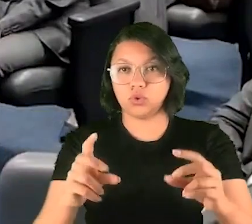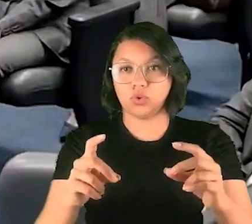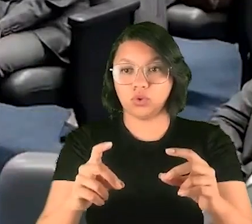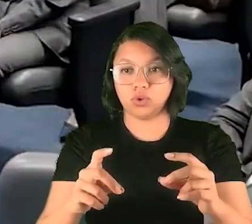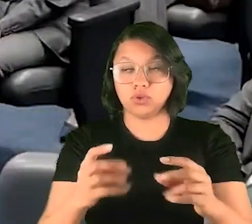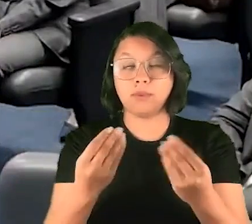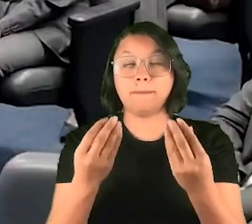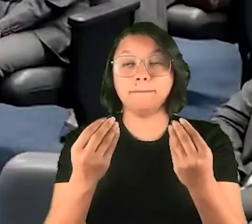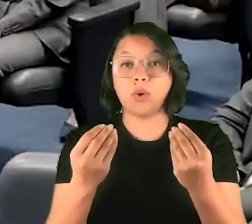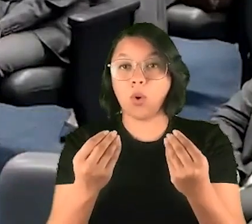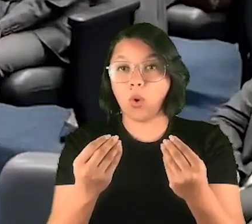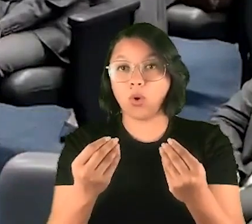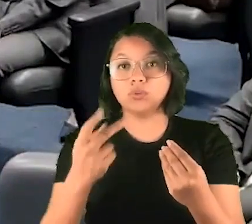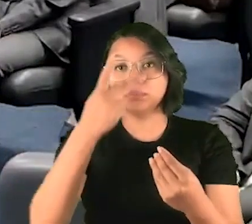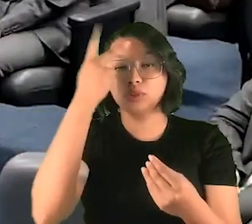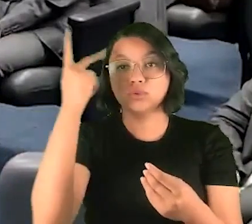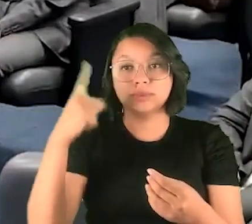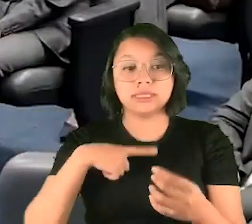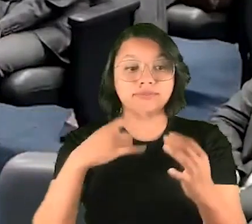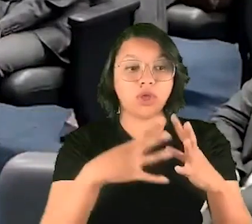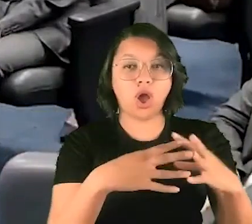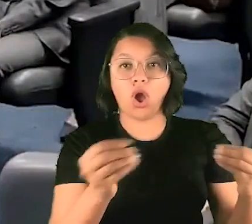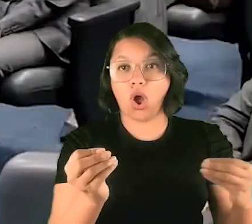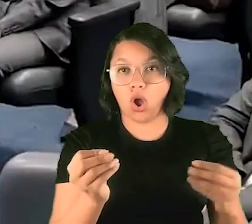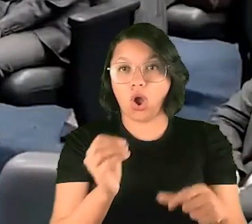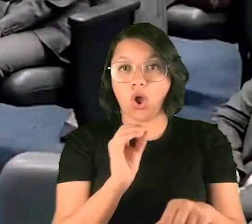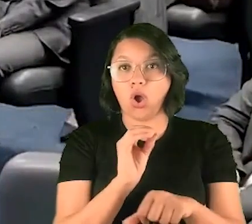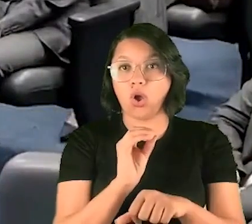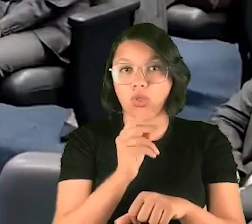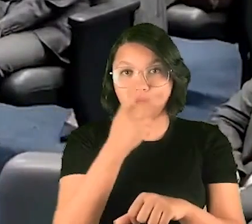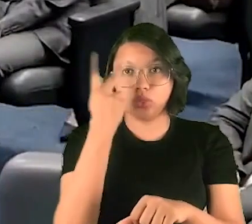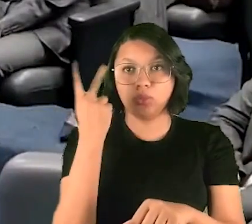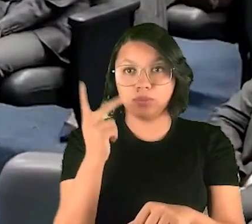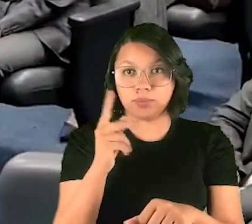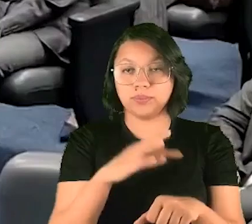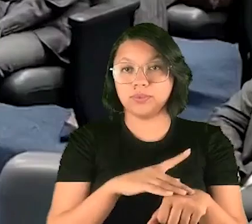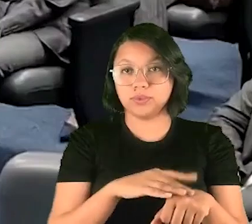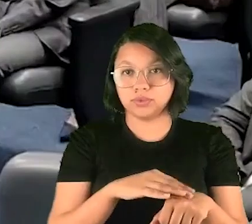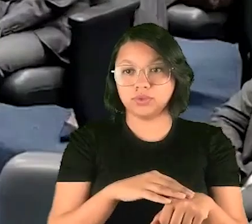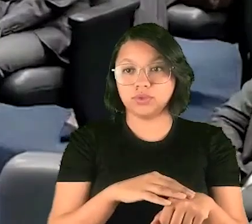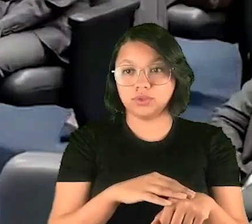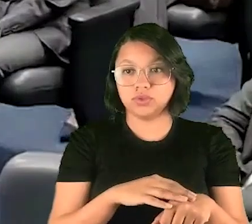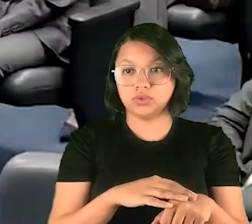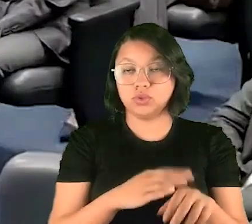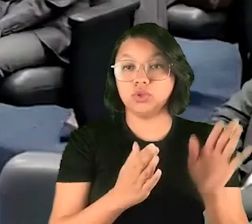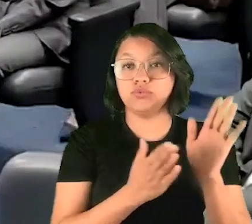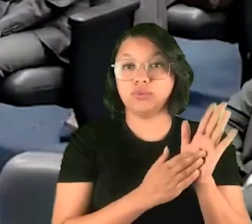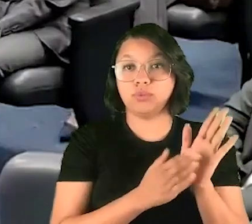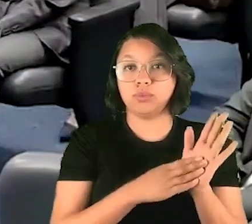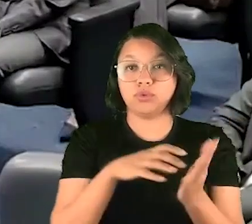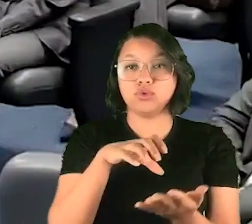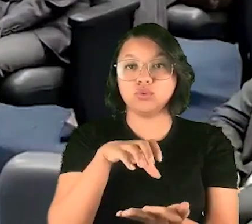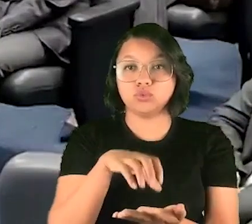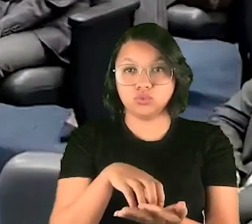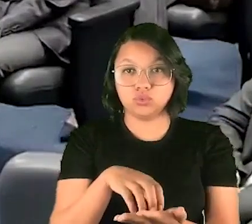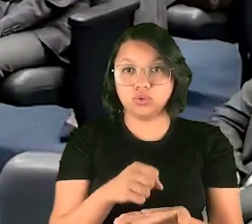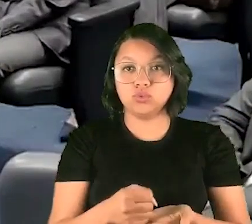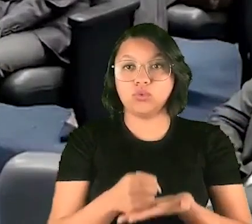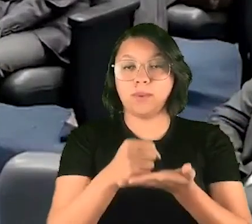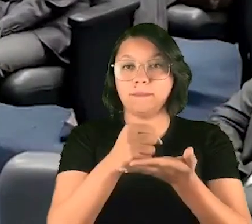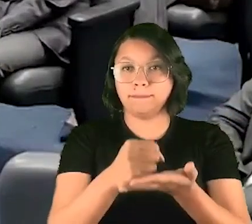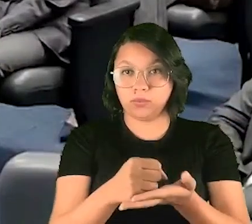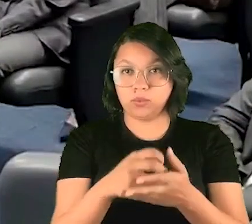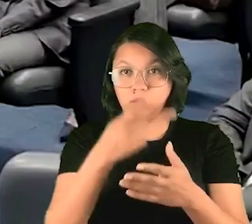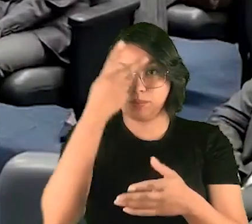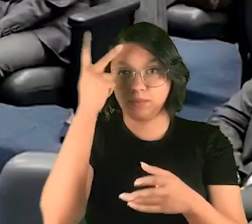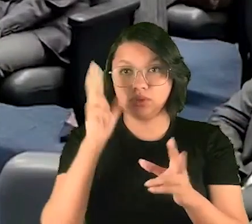Em muitos casos, havia efetivamente a cura do paciente. A ação foi proposta pelo Núcleo de Apoio ao